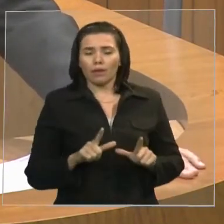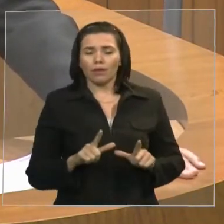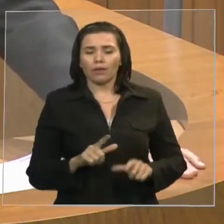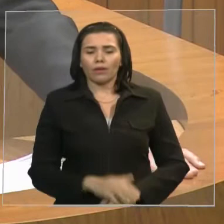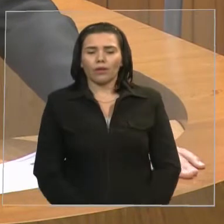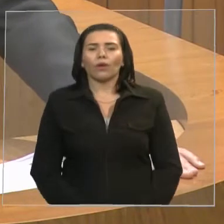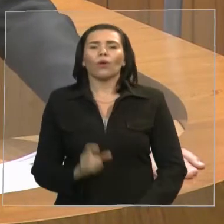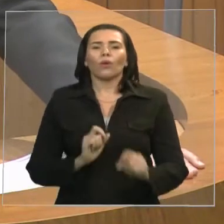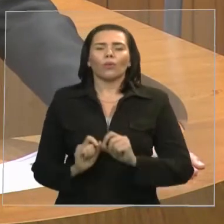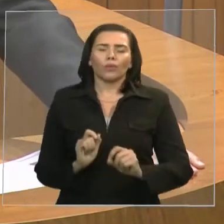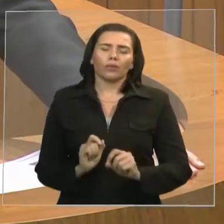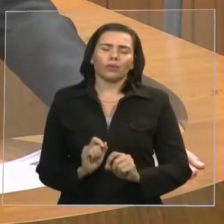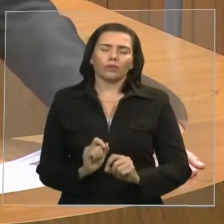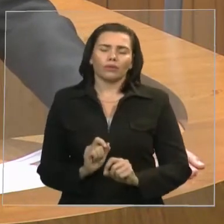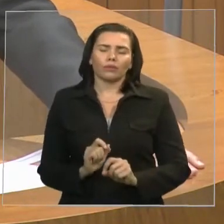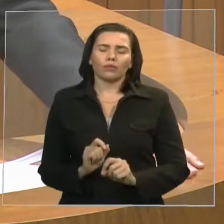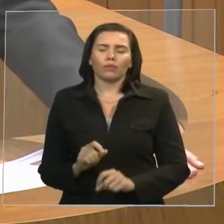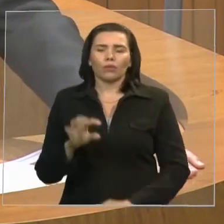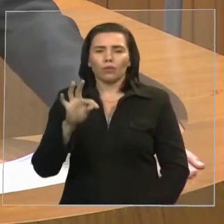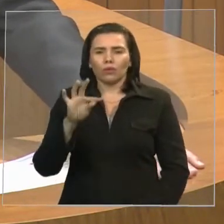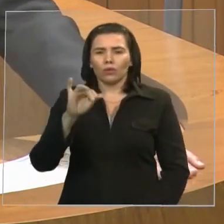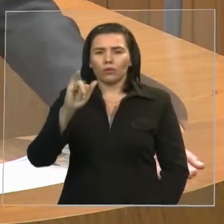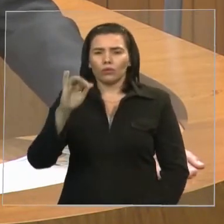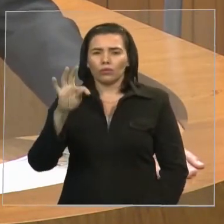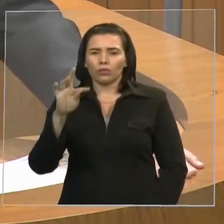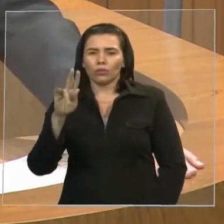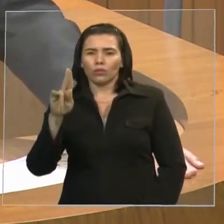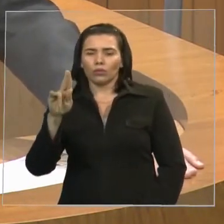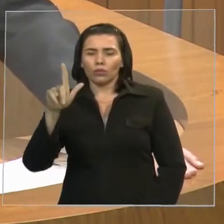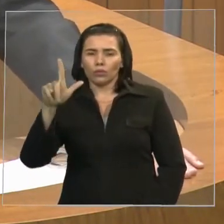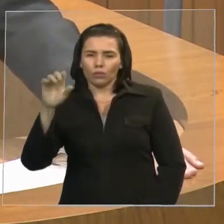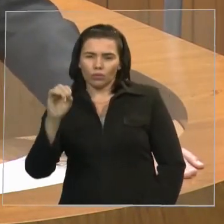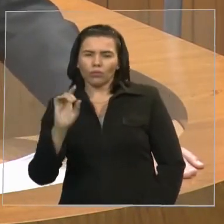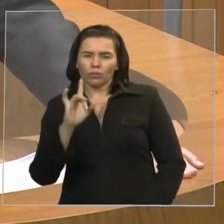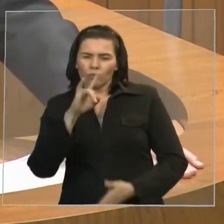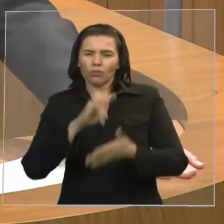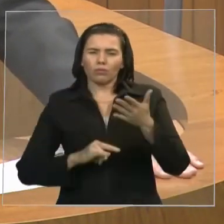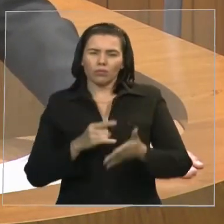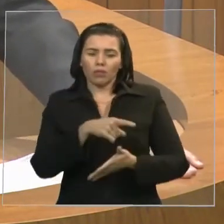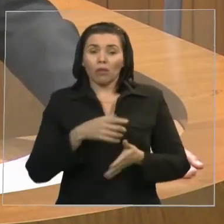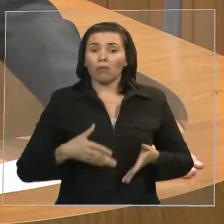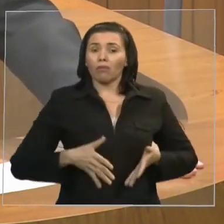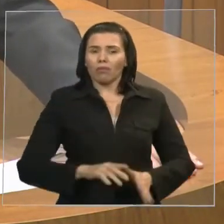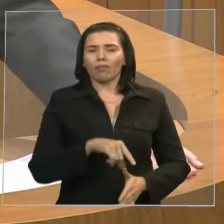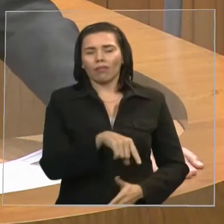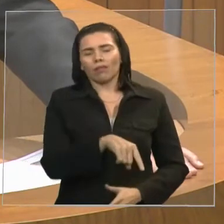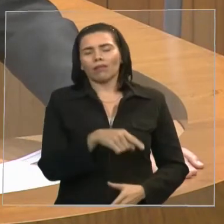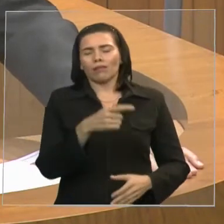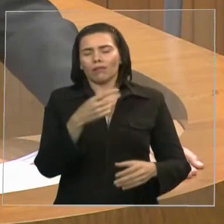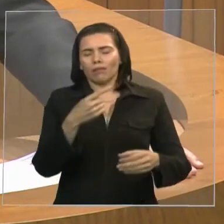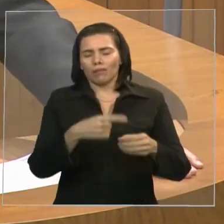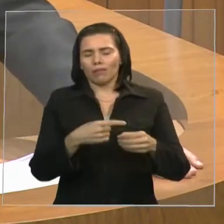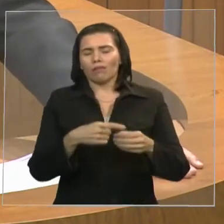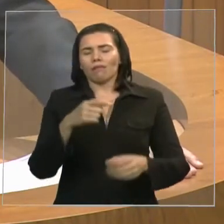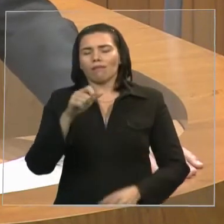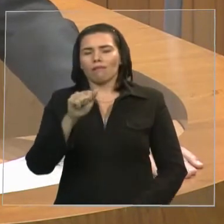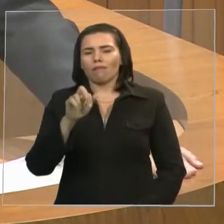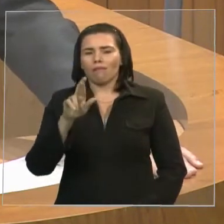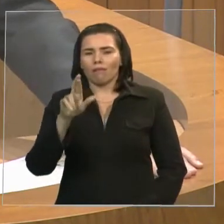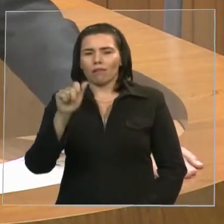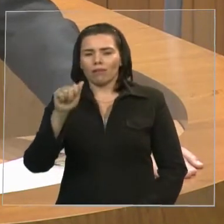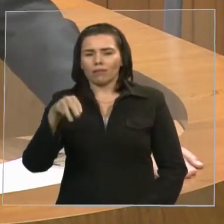o autor, deputado Hélito do Curso, é o presidente da Câmara Municipal de Arame, vereador João Ribeiro,